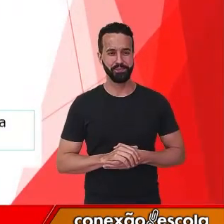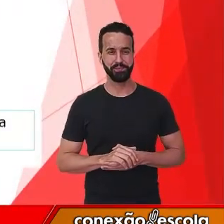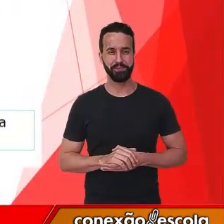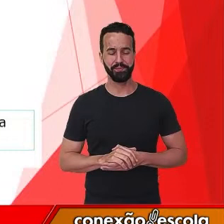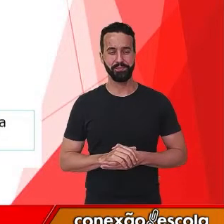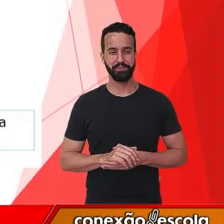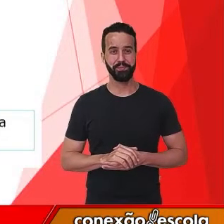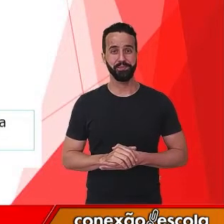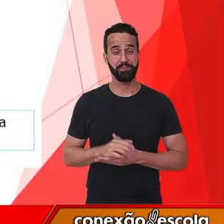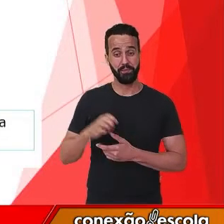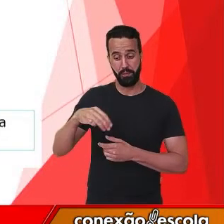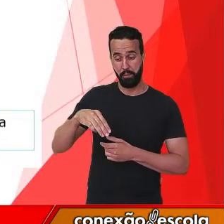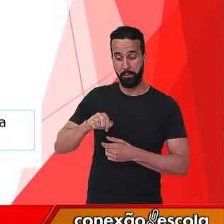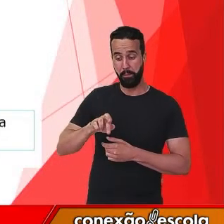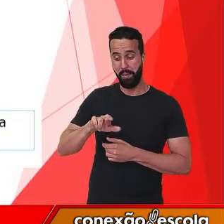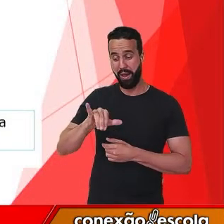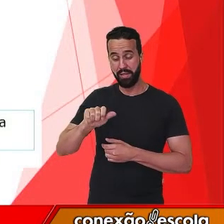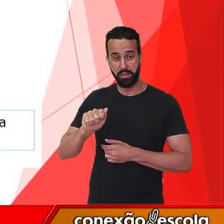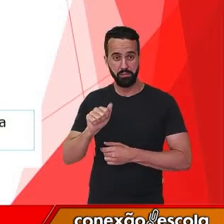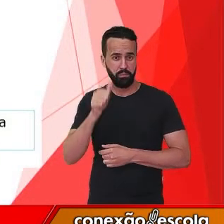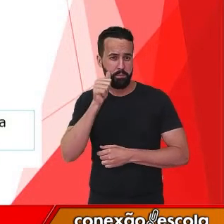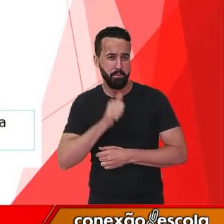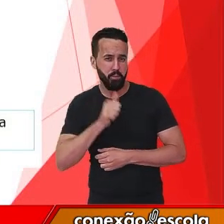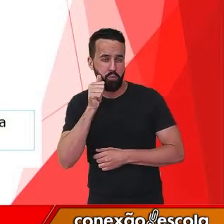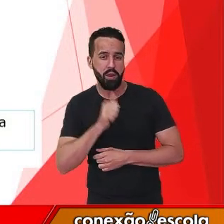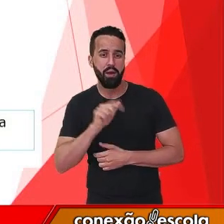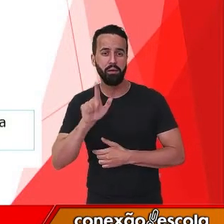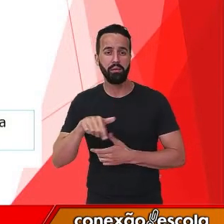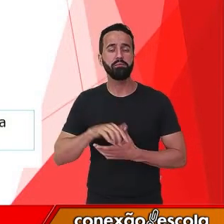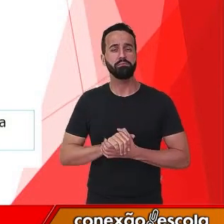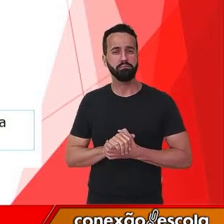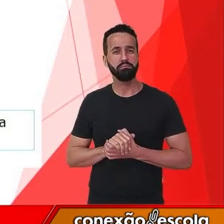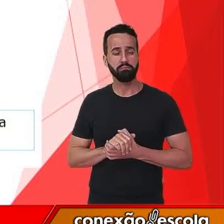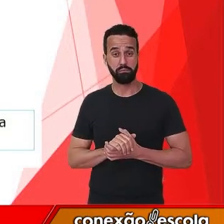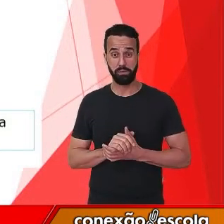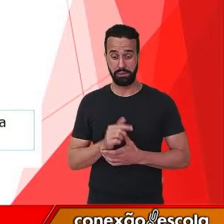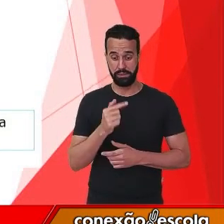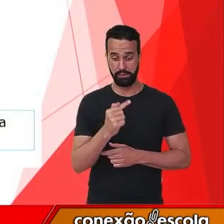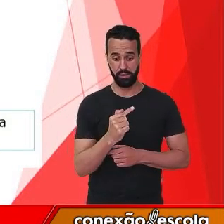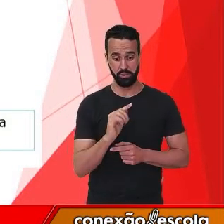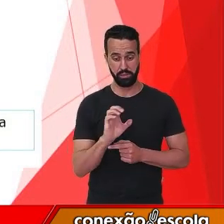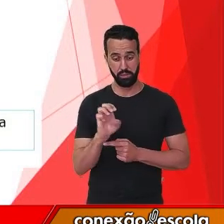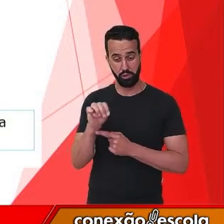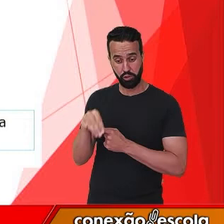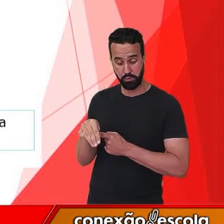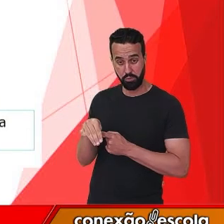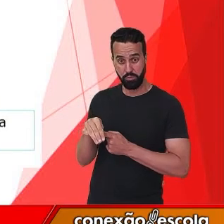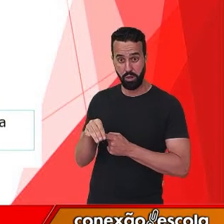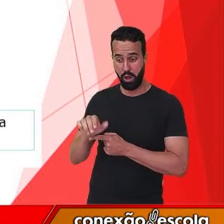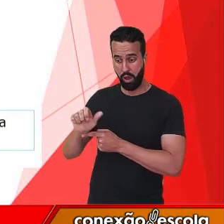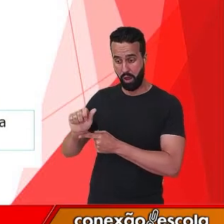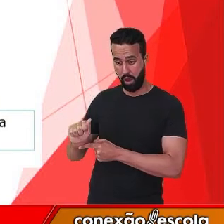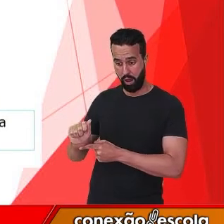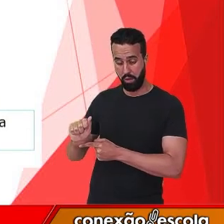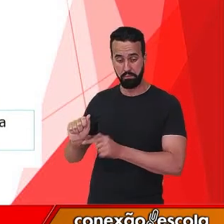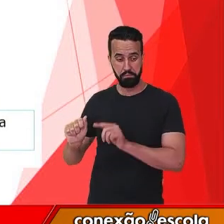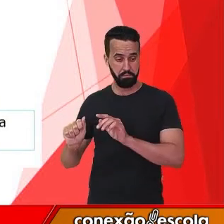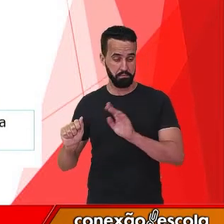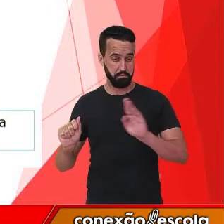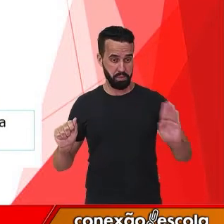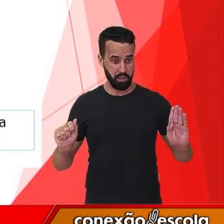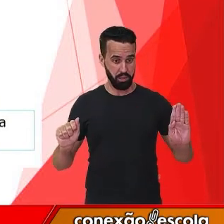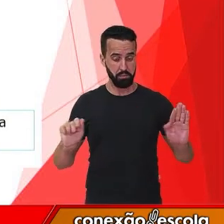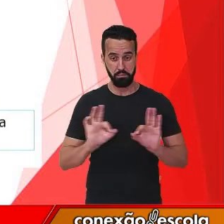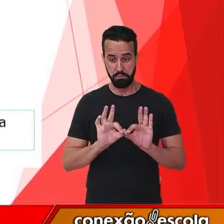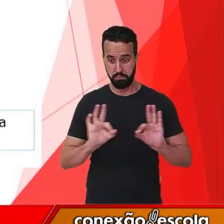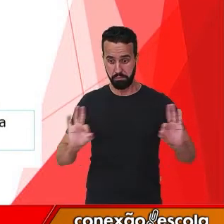questão Maria mediu a distância de 7 cm entre o ponto A e B